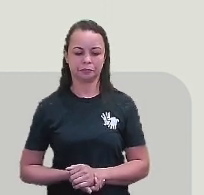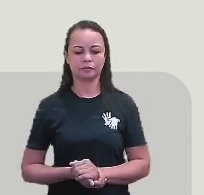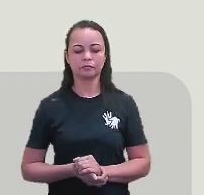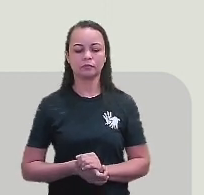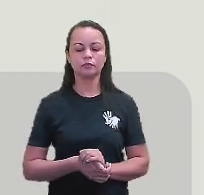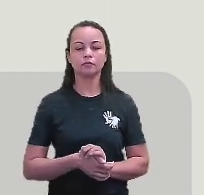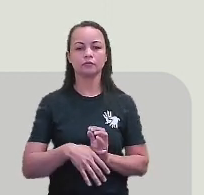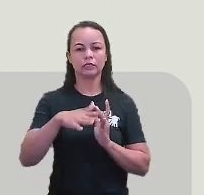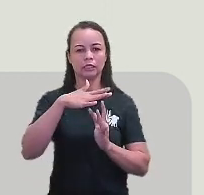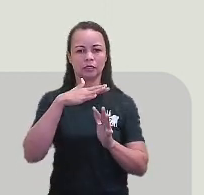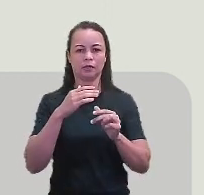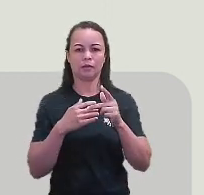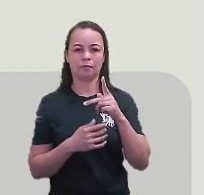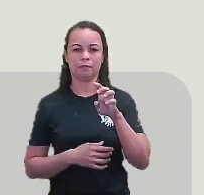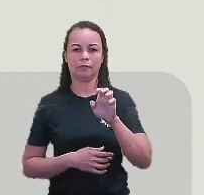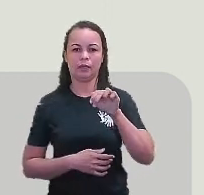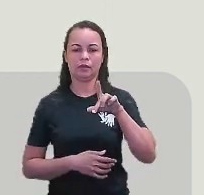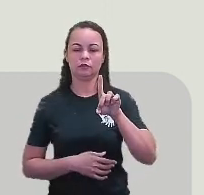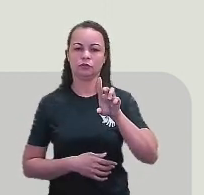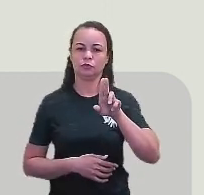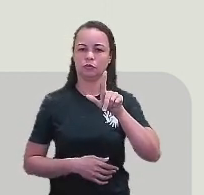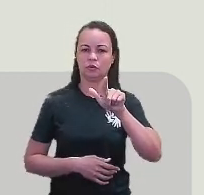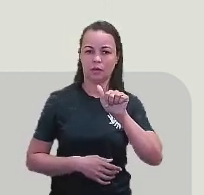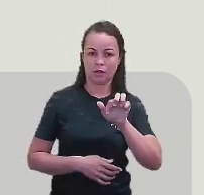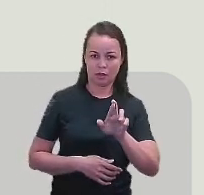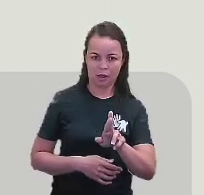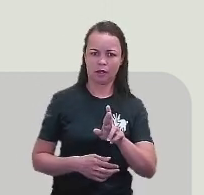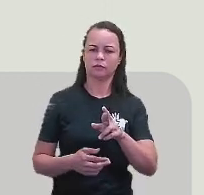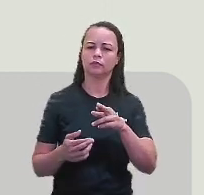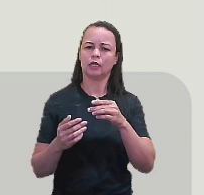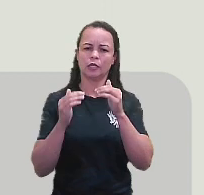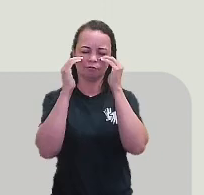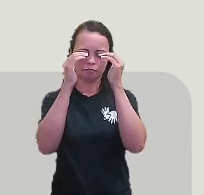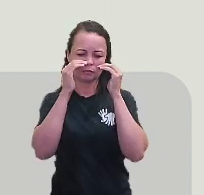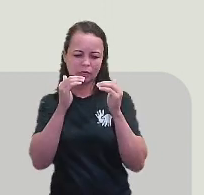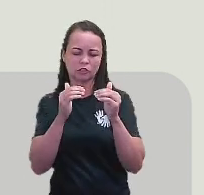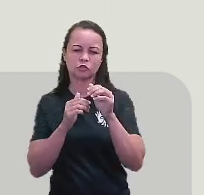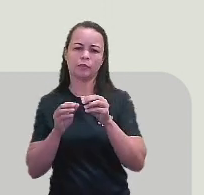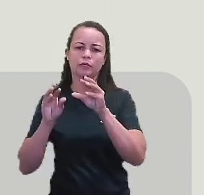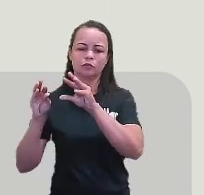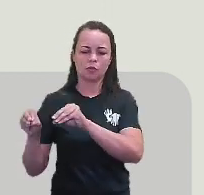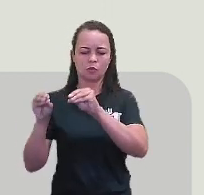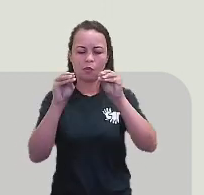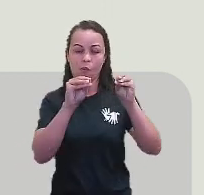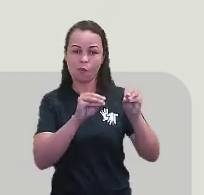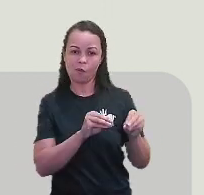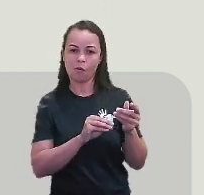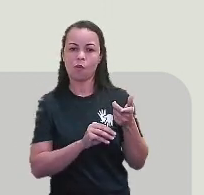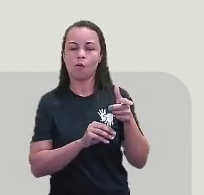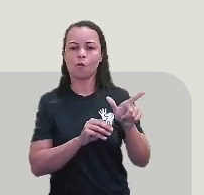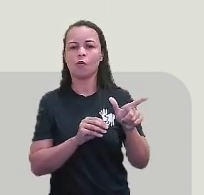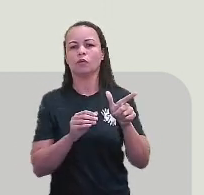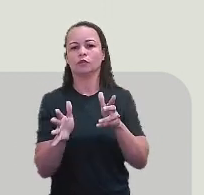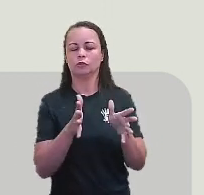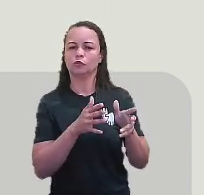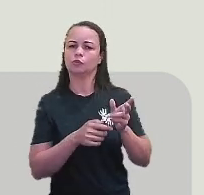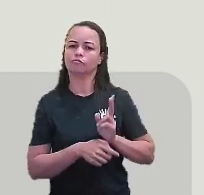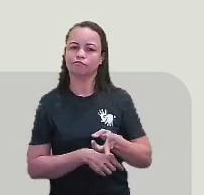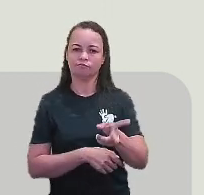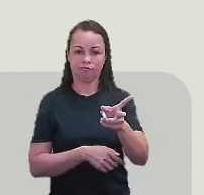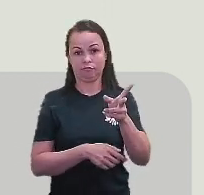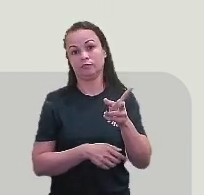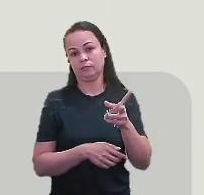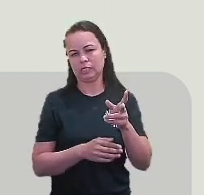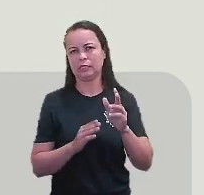Migração pendular é uma das mais comuns, pois diz respeito ao movimento que ocorre de um lugar para o outro diariamente. Ir